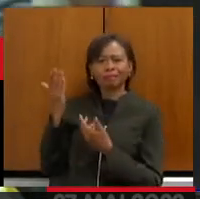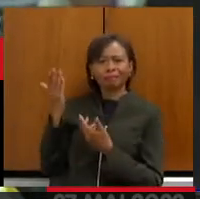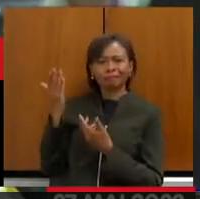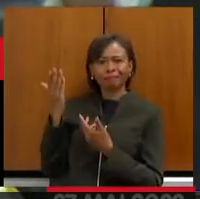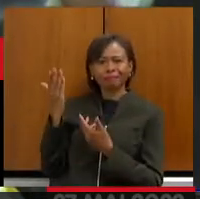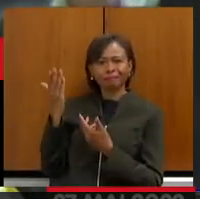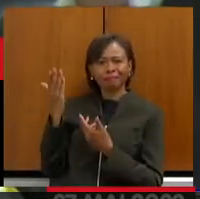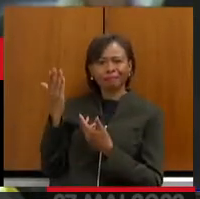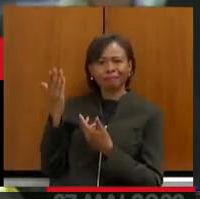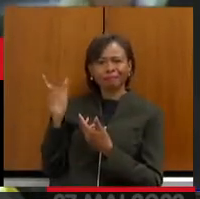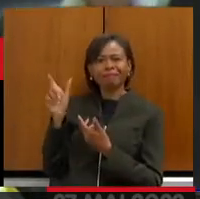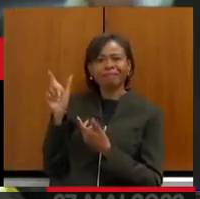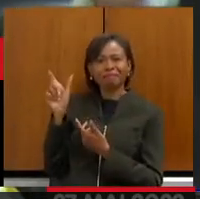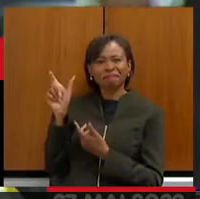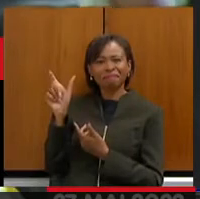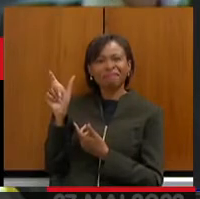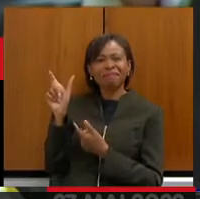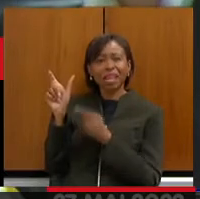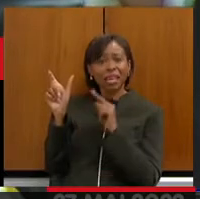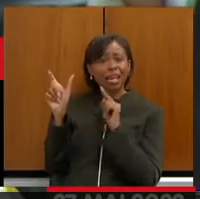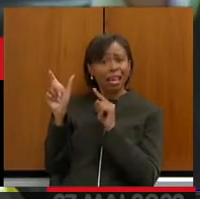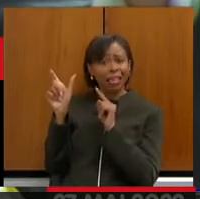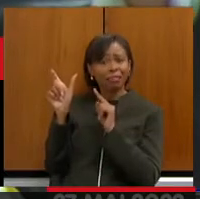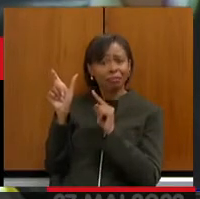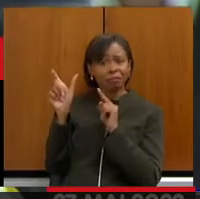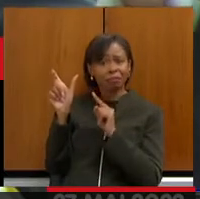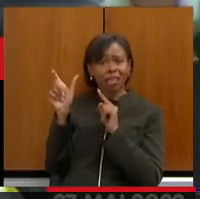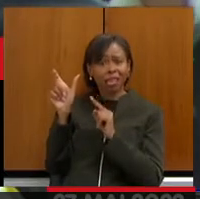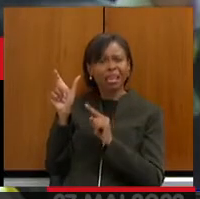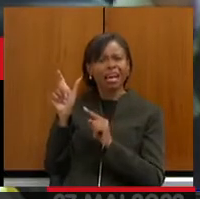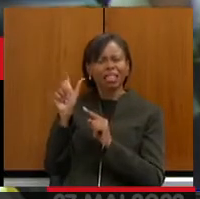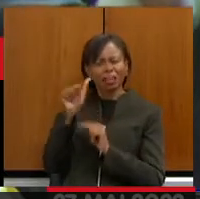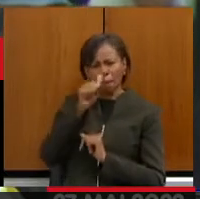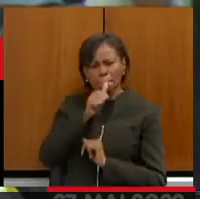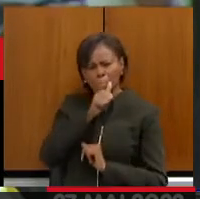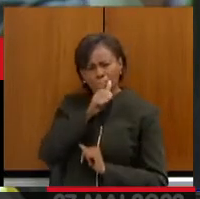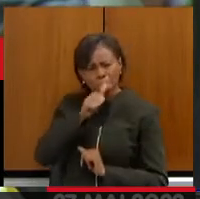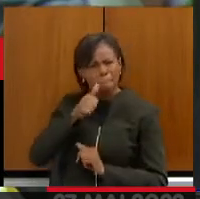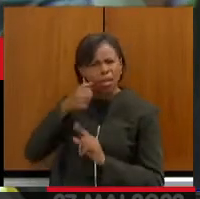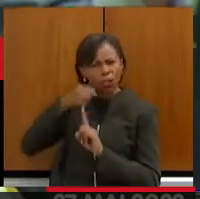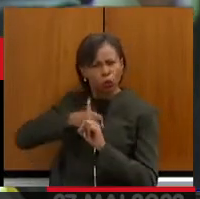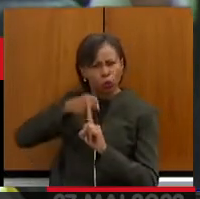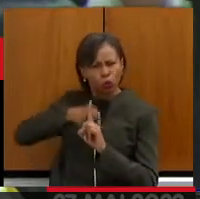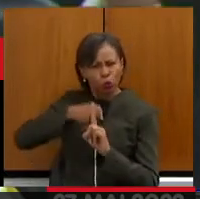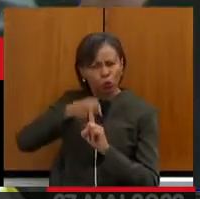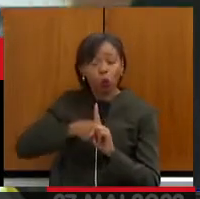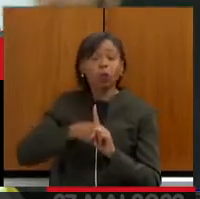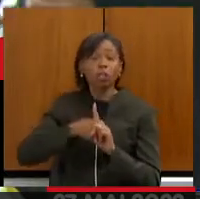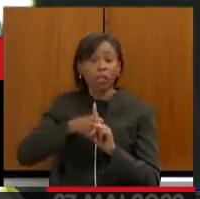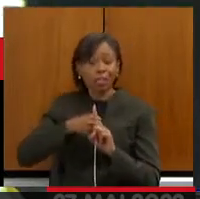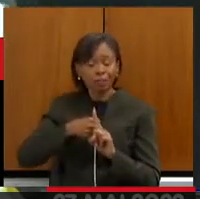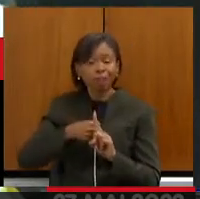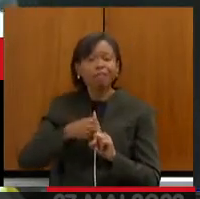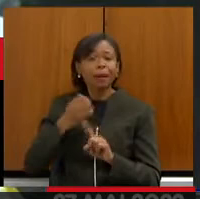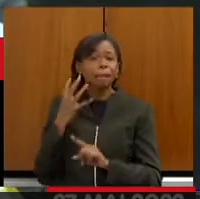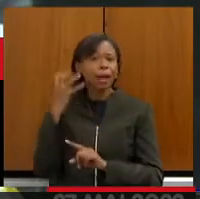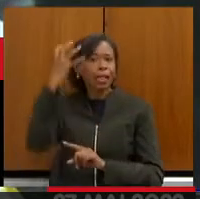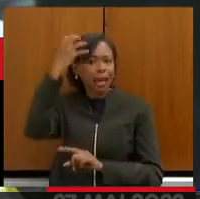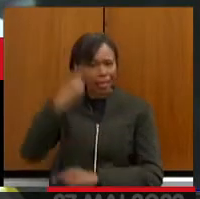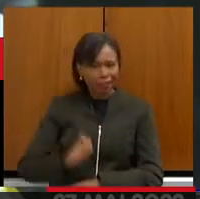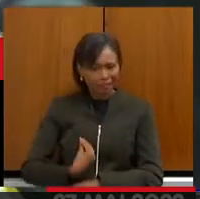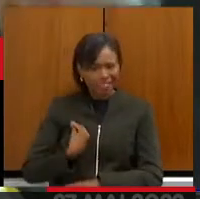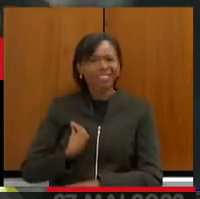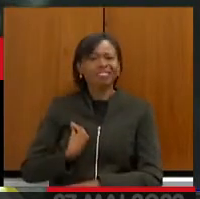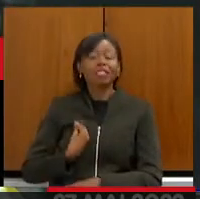gostei demais tá que tem o esporte resiliência e luta Marielle vive eu quero cumprimentar também